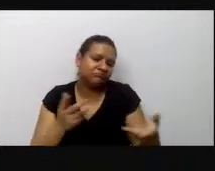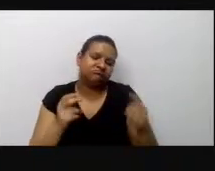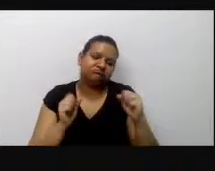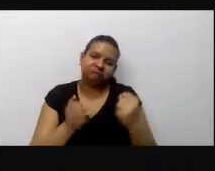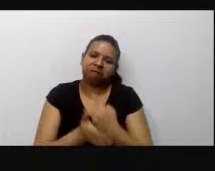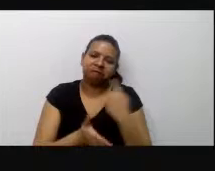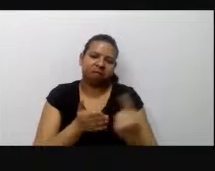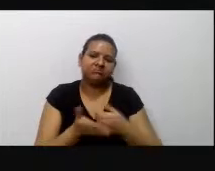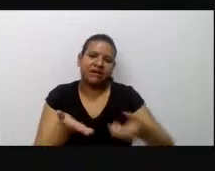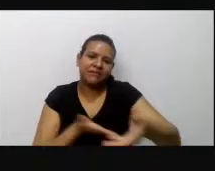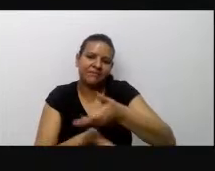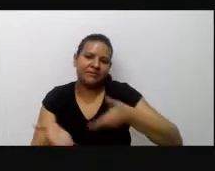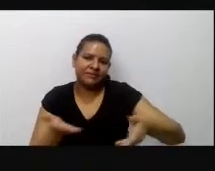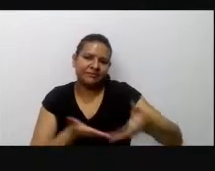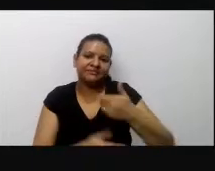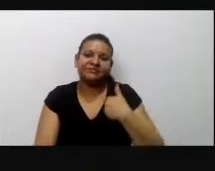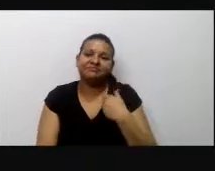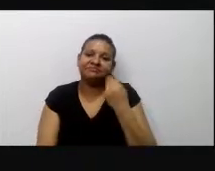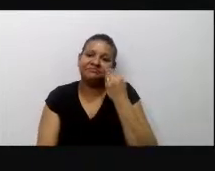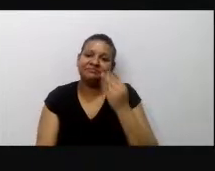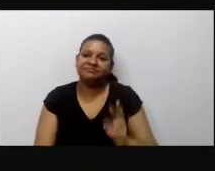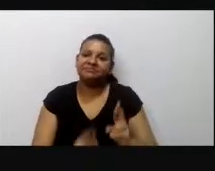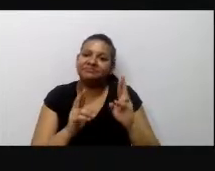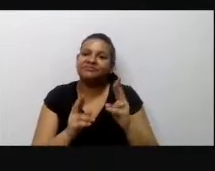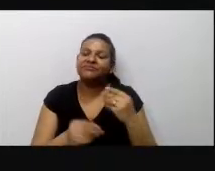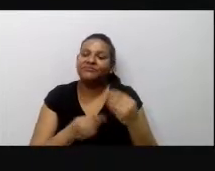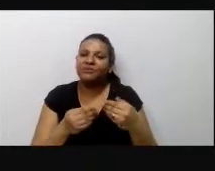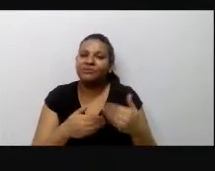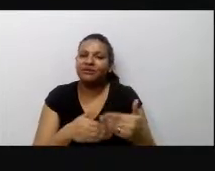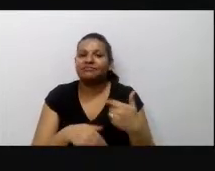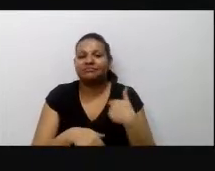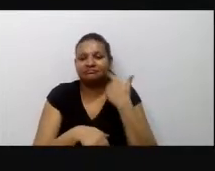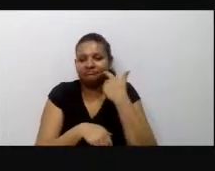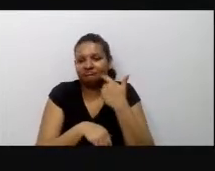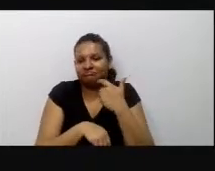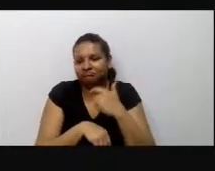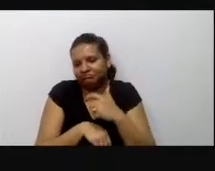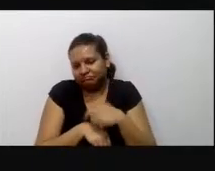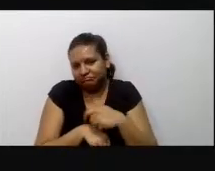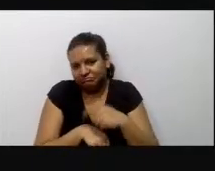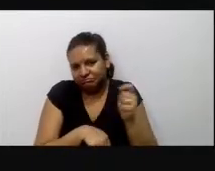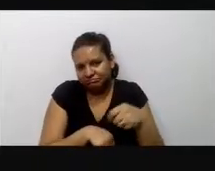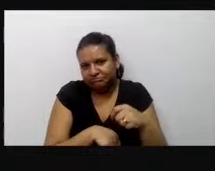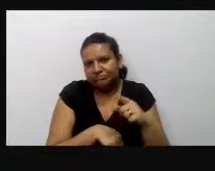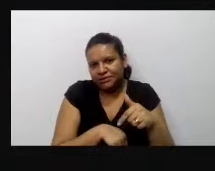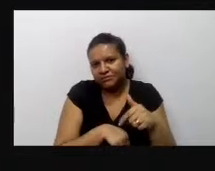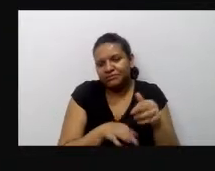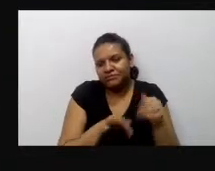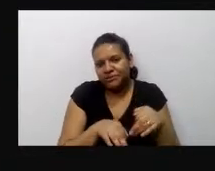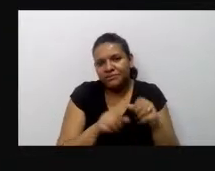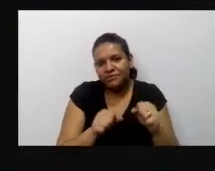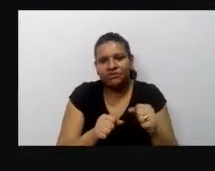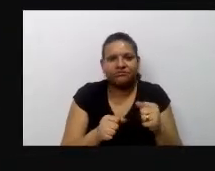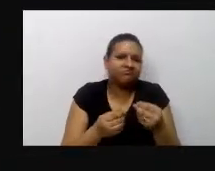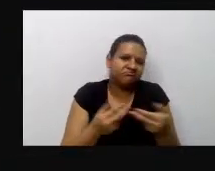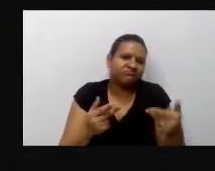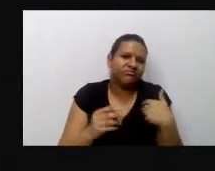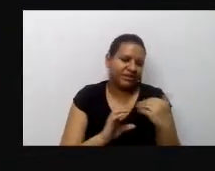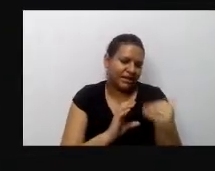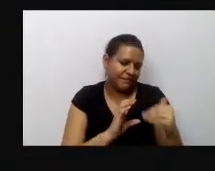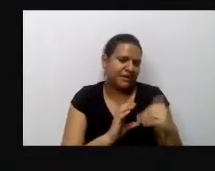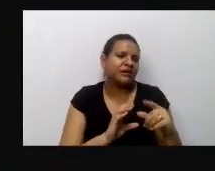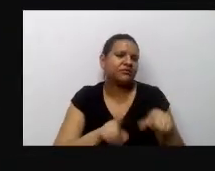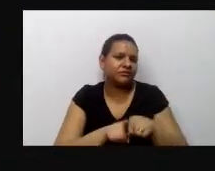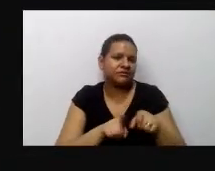as discussões que a gente não conseguir continuar aqui devido ao tempo. No final da apresentação, deixei o meu LinkedIn e o meu e-mail para que a gente possa